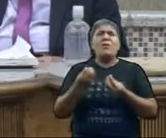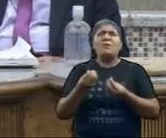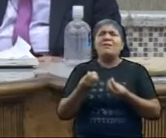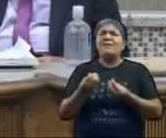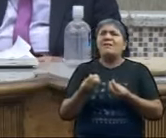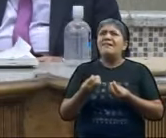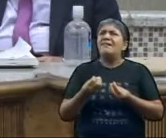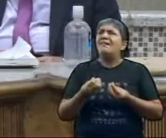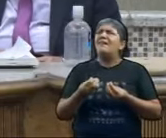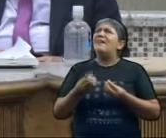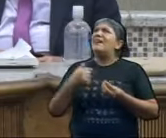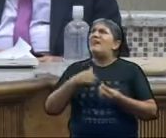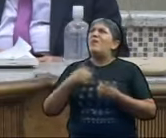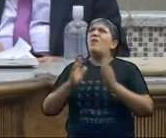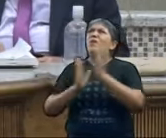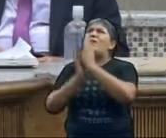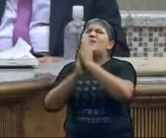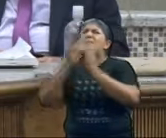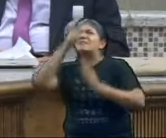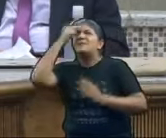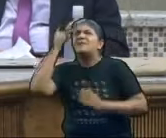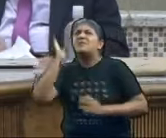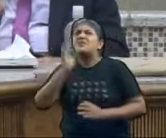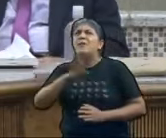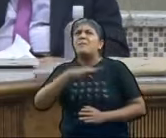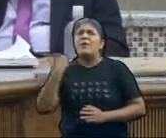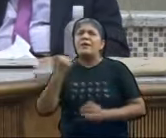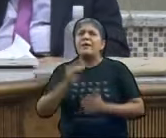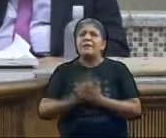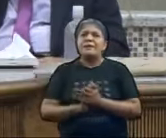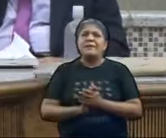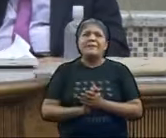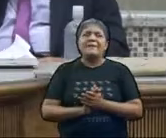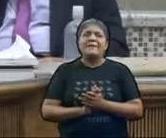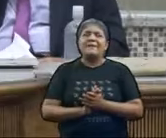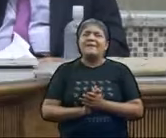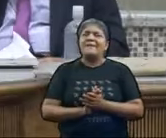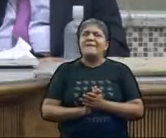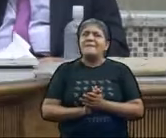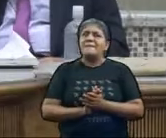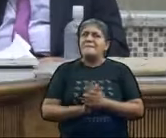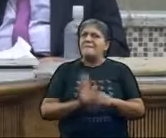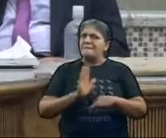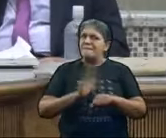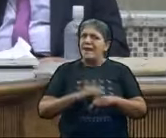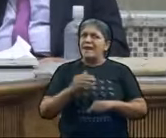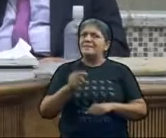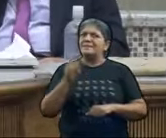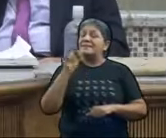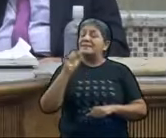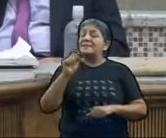disse isso? Pelo que louvei os que já morreram, mais do que aqueles que ainda vivem.